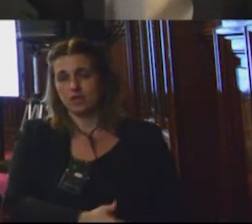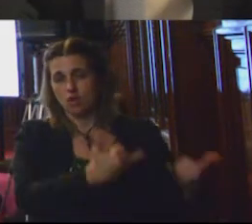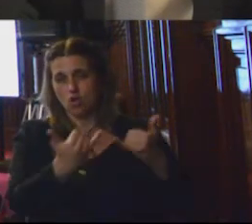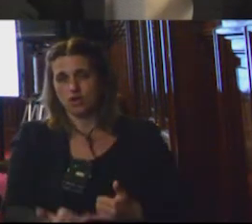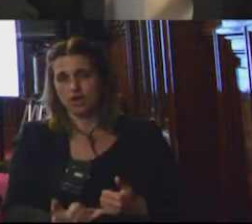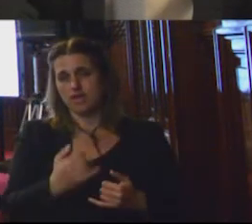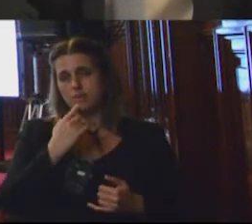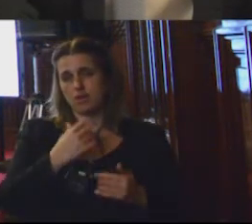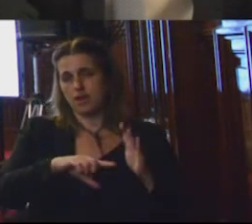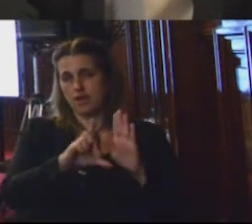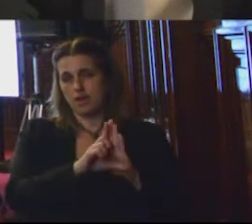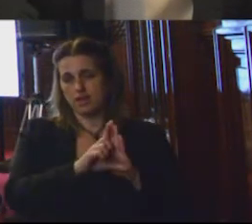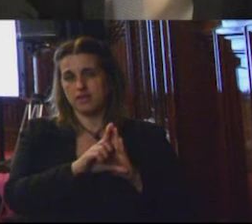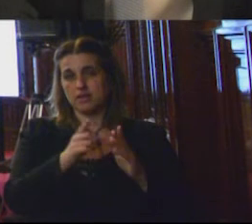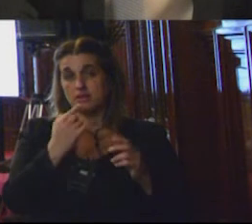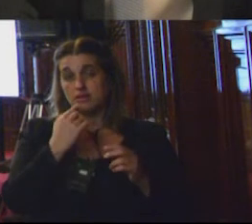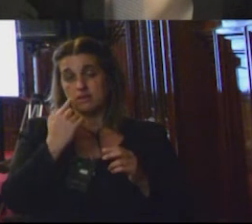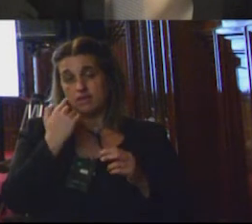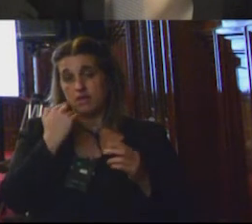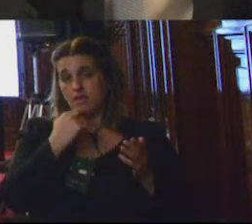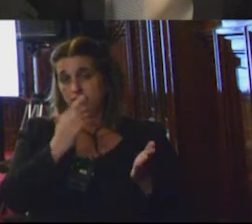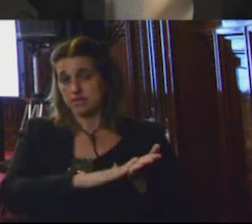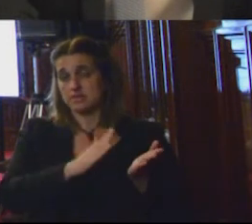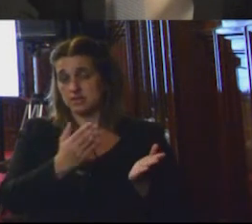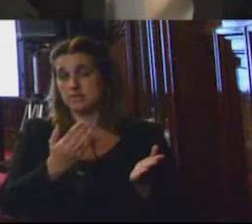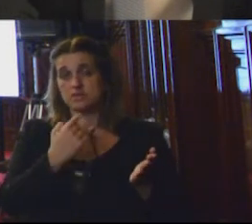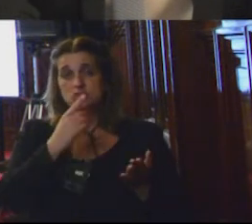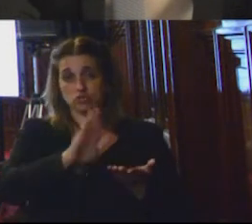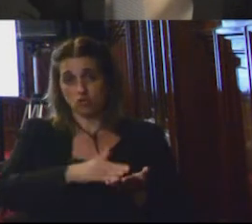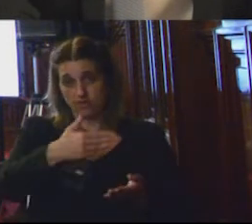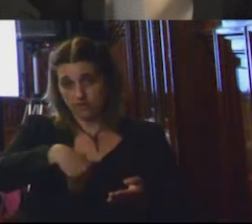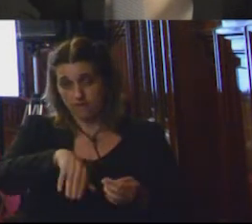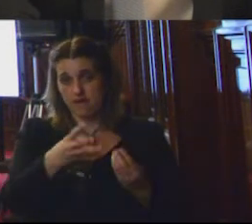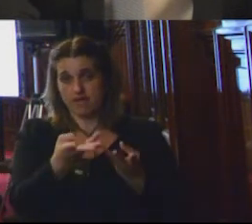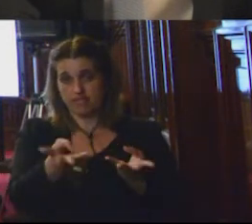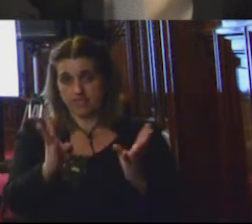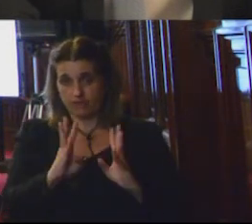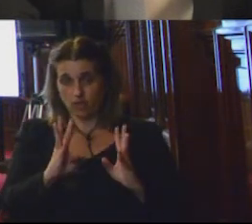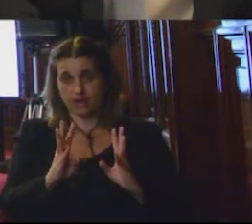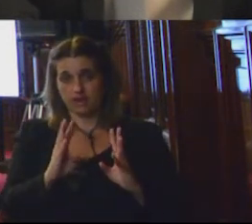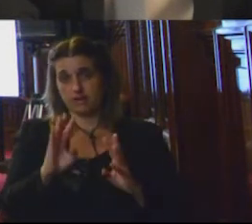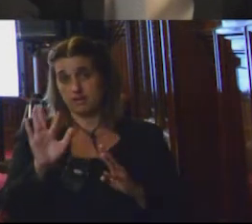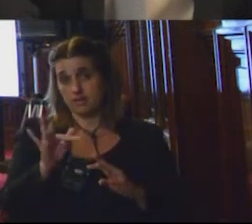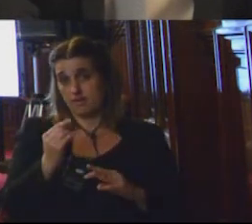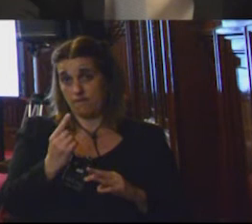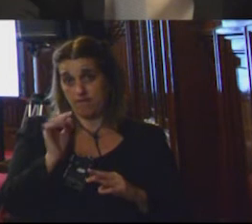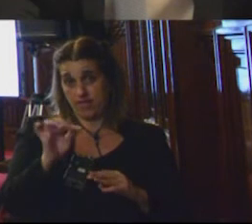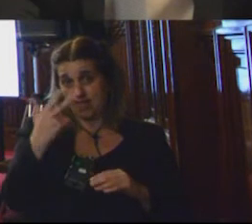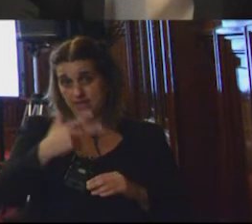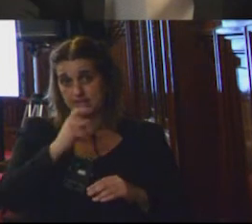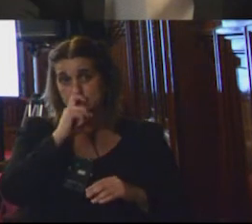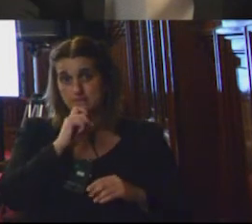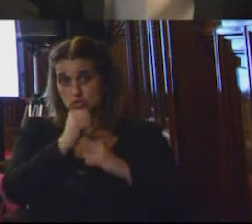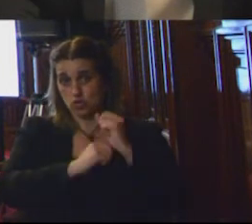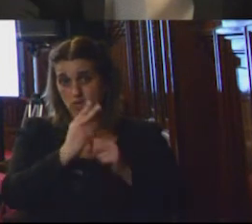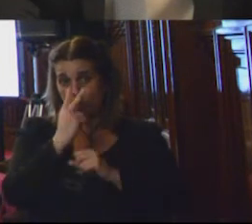13.467, estão em sintonia com o posicionamento recente do Supremo Tribunal Federal, de 13 de março de 2016, no julgamento do